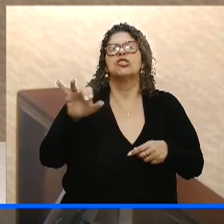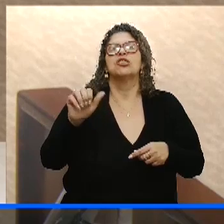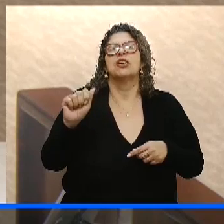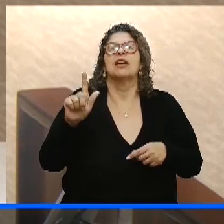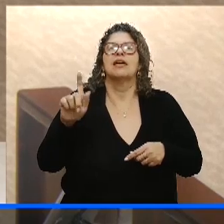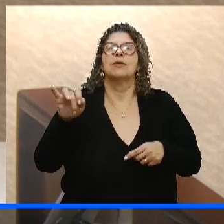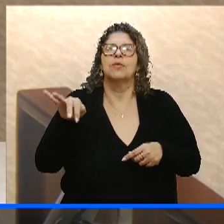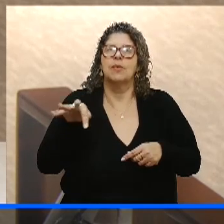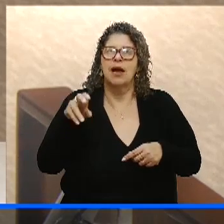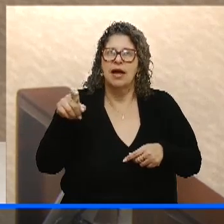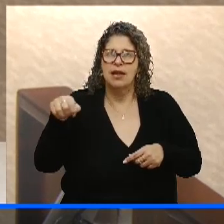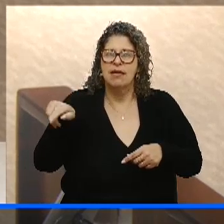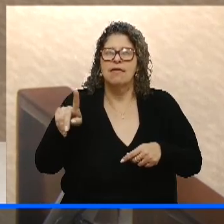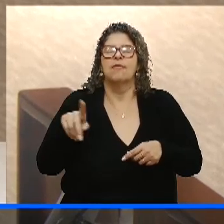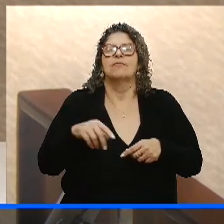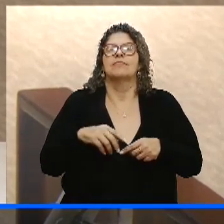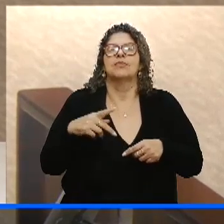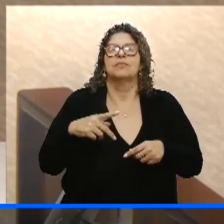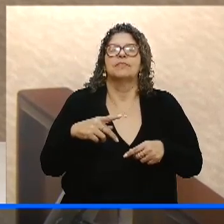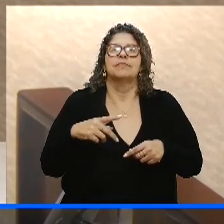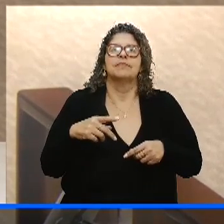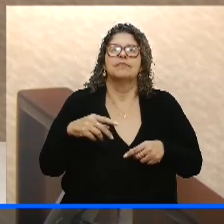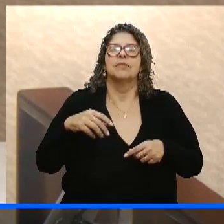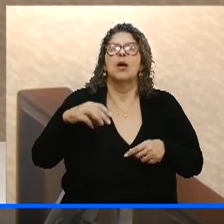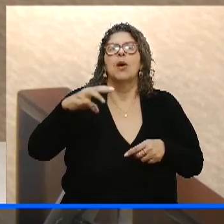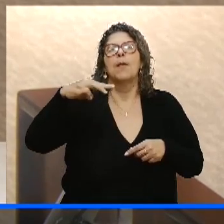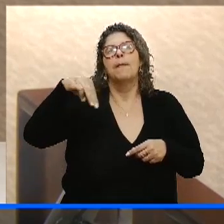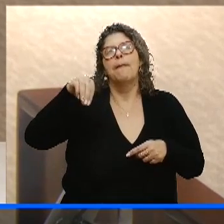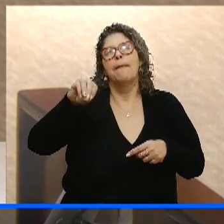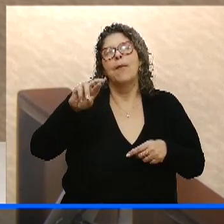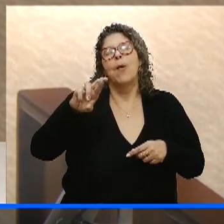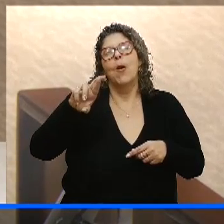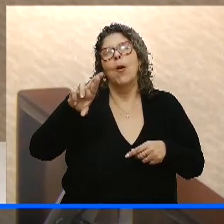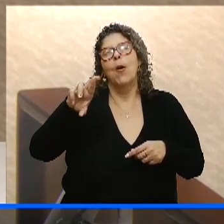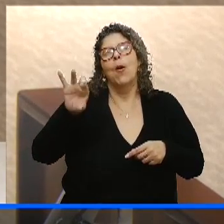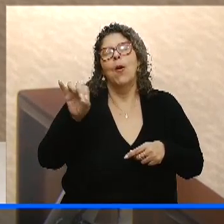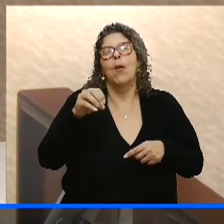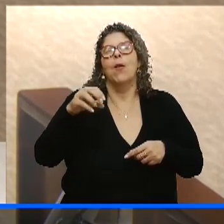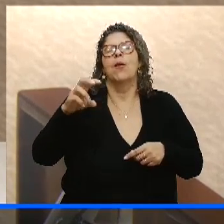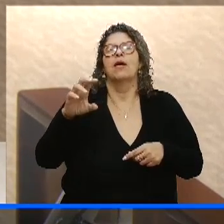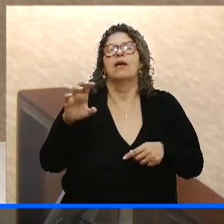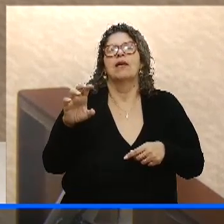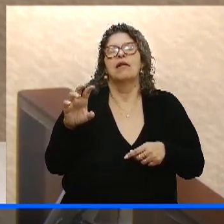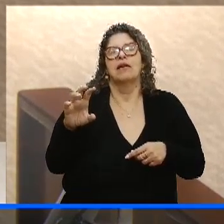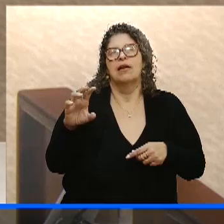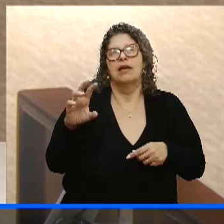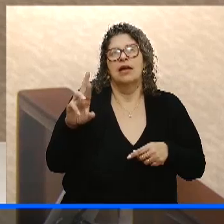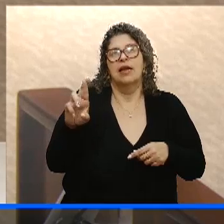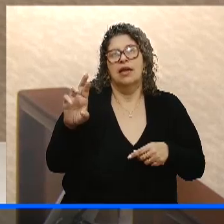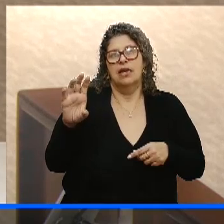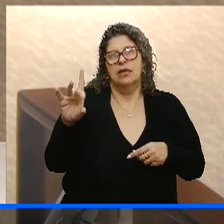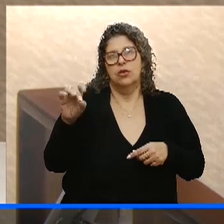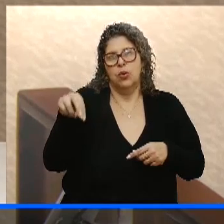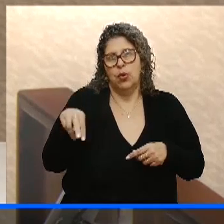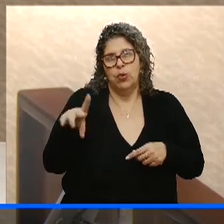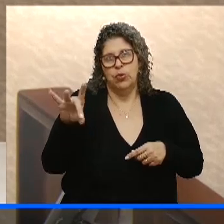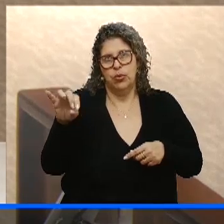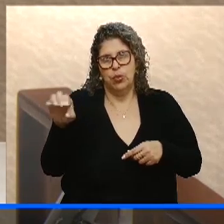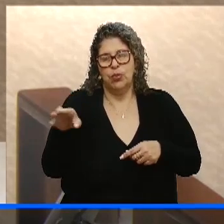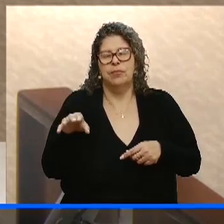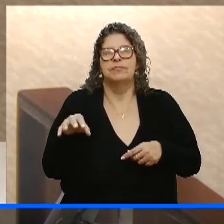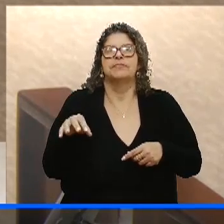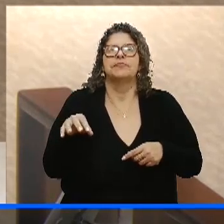prefeito fábio teles morro redondo do prefeito de océlio jec on pedro osório